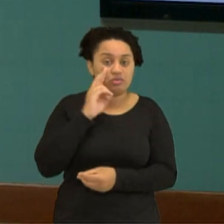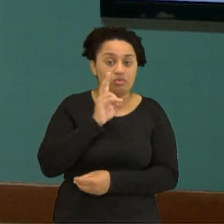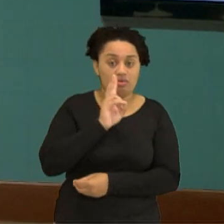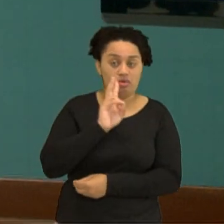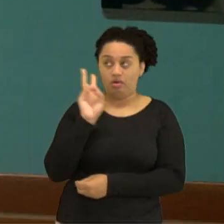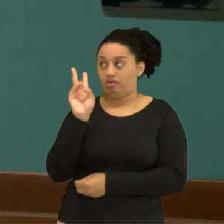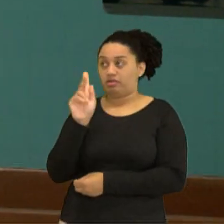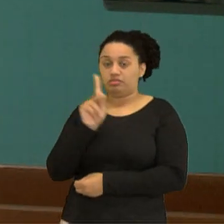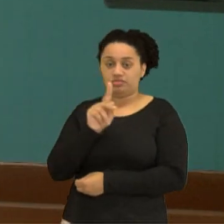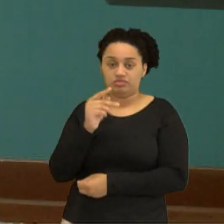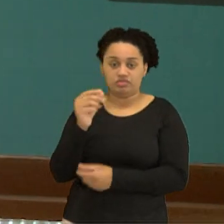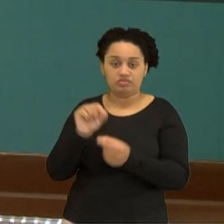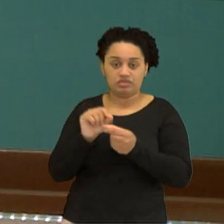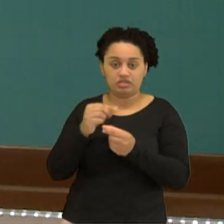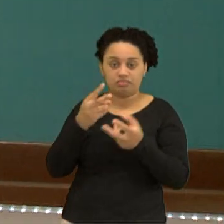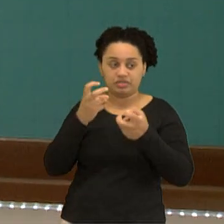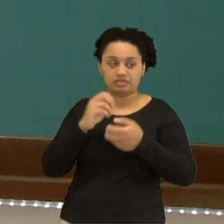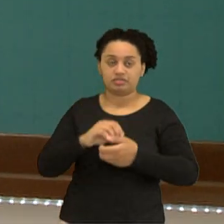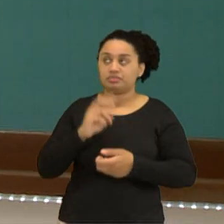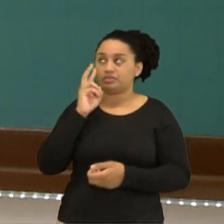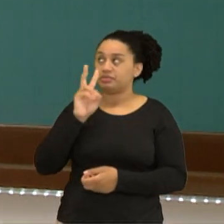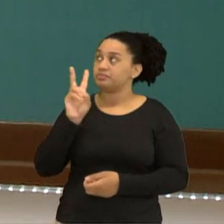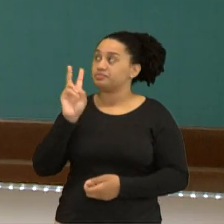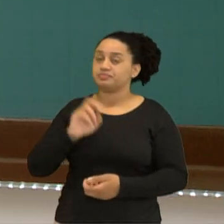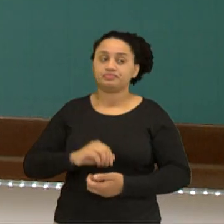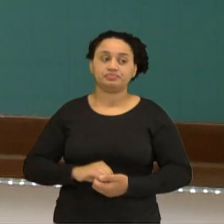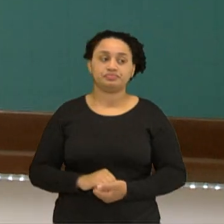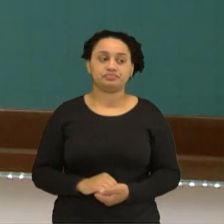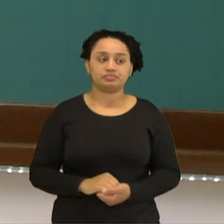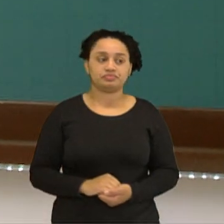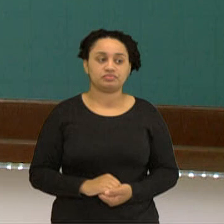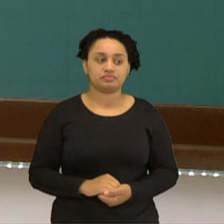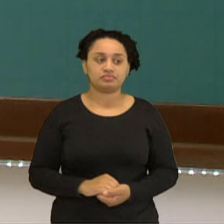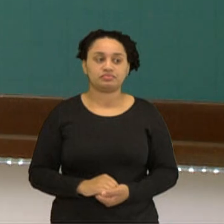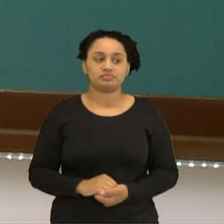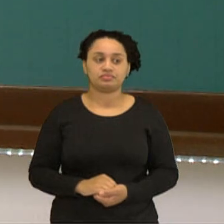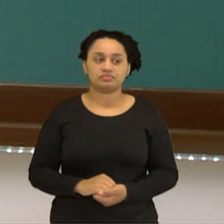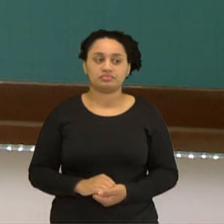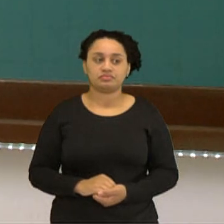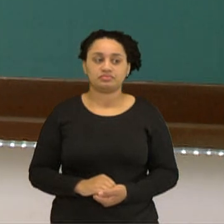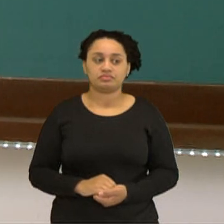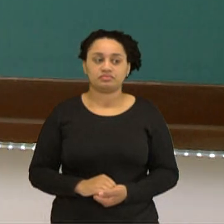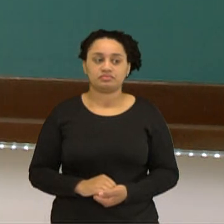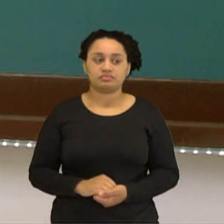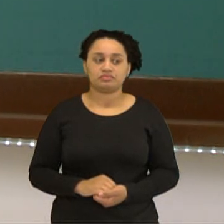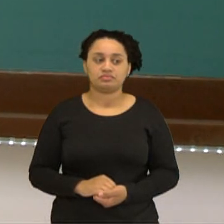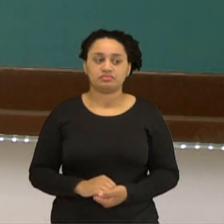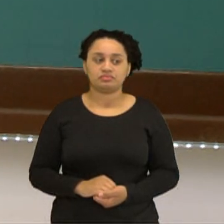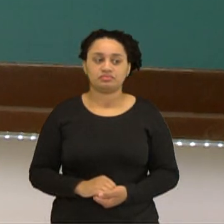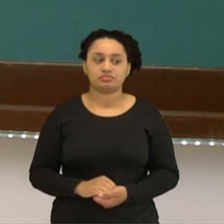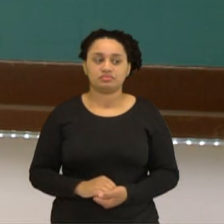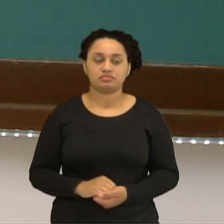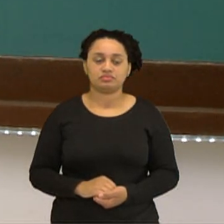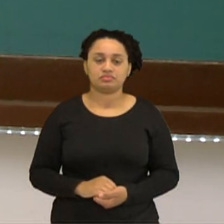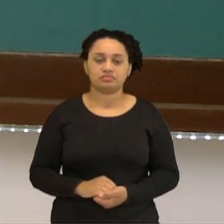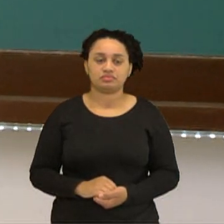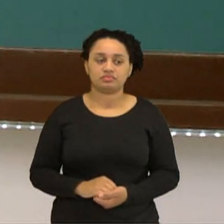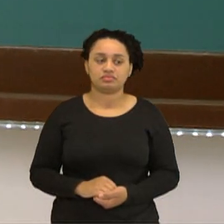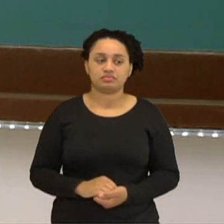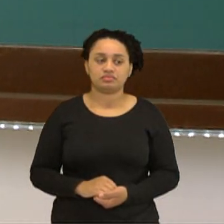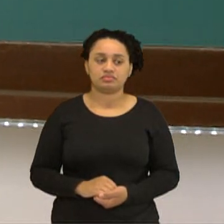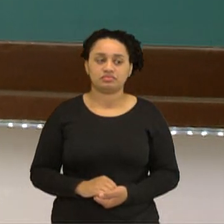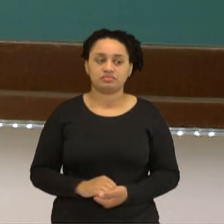tá? Eu estou aqui fazendo, rajada de ar. Olha a quantidade de ar que eu tenho que inalar aqui nesse